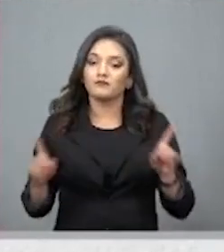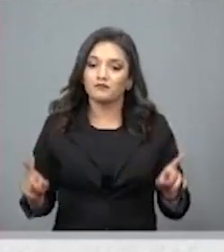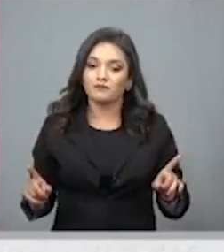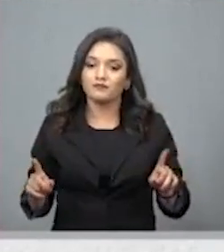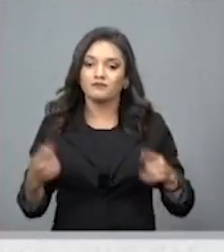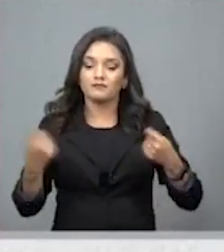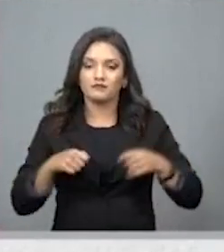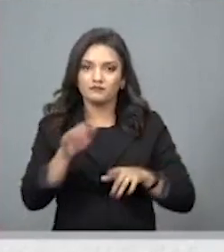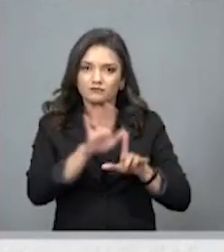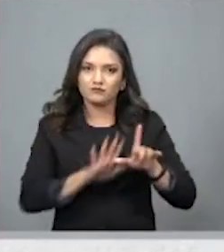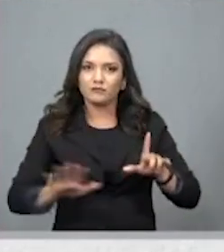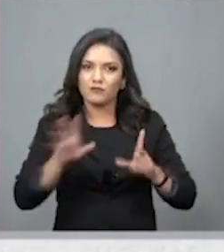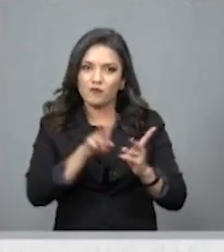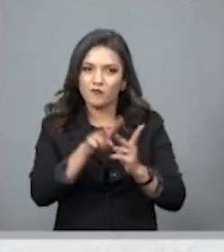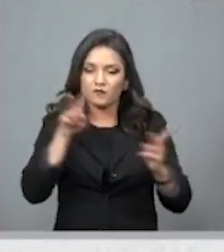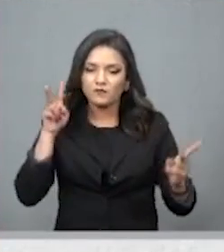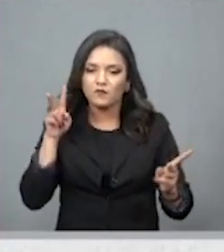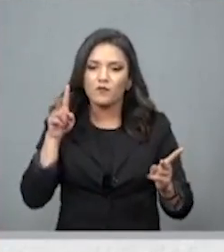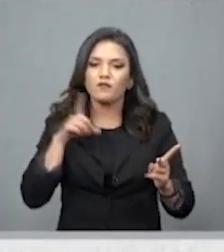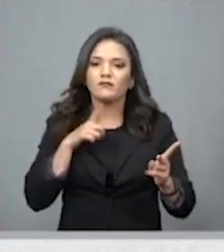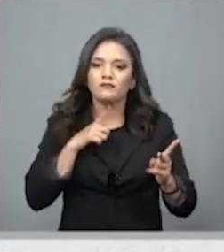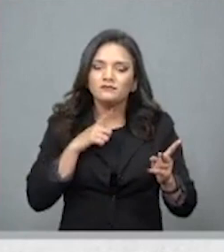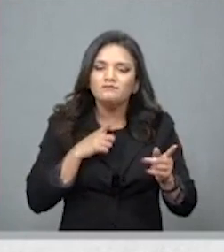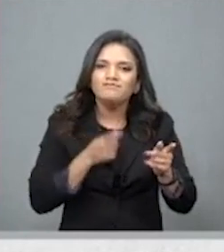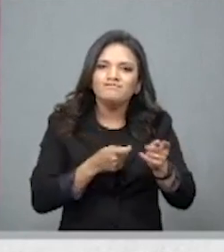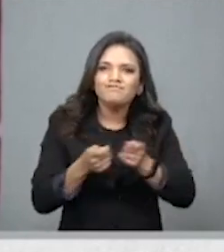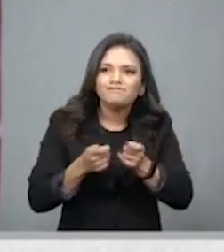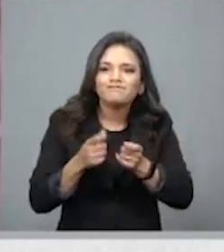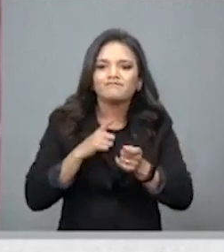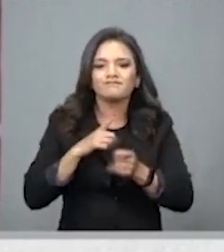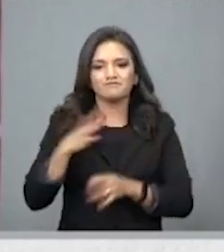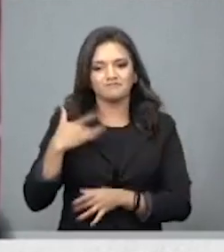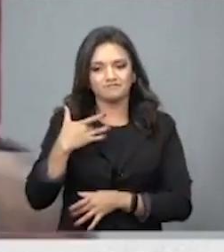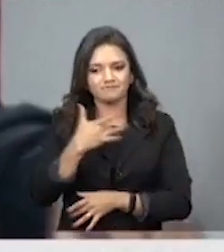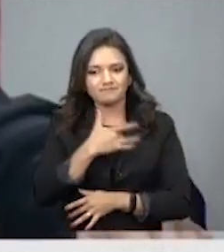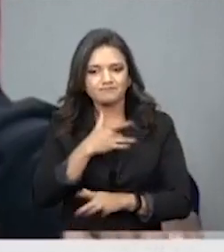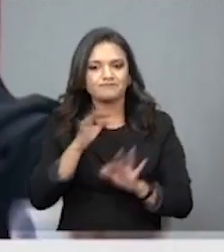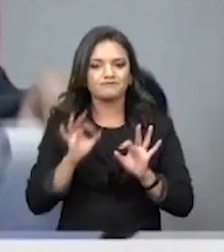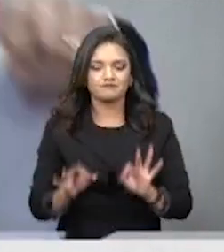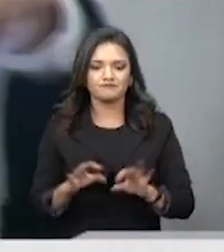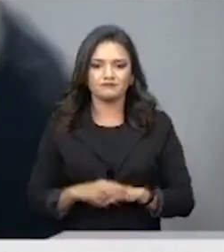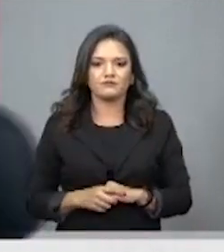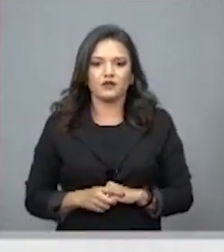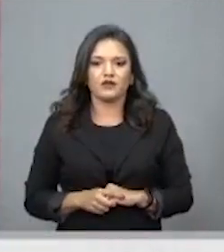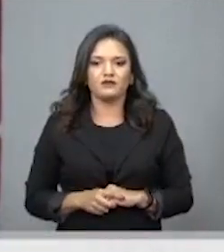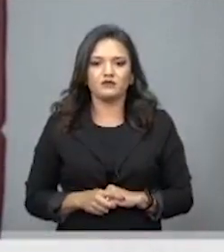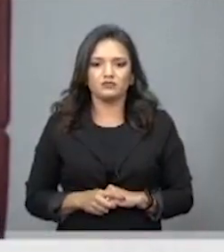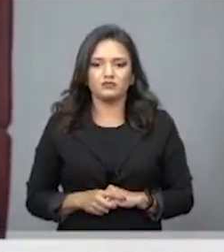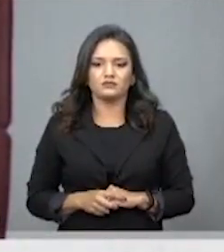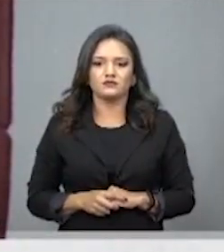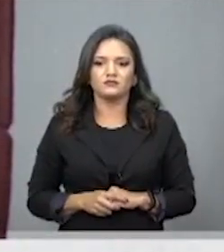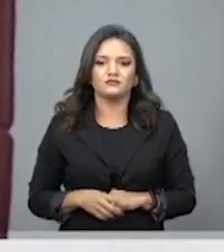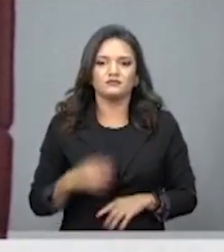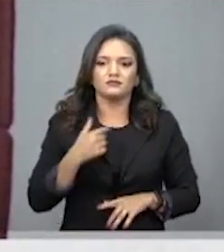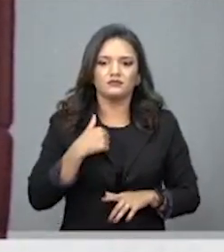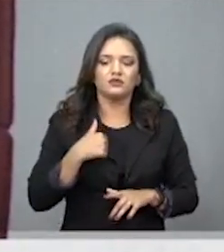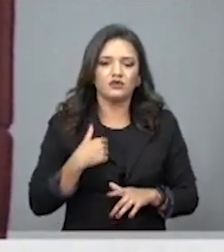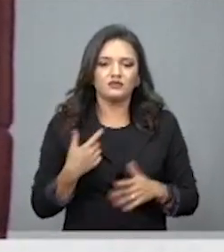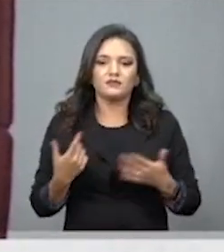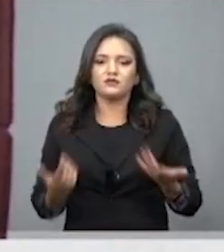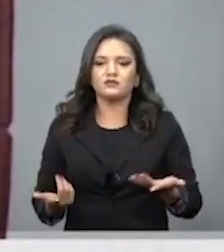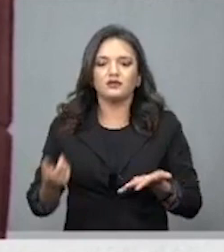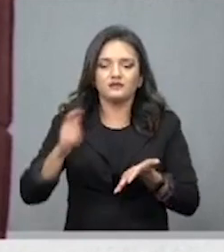virtual minimamente é saudável eu fiz uma anotação das conclusões